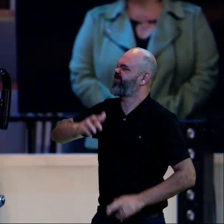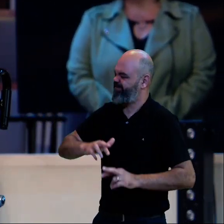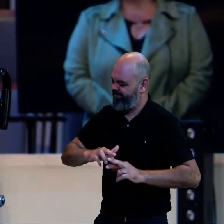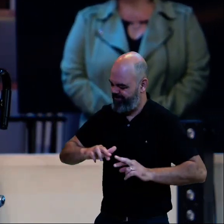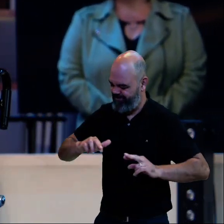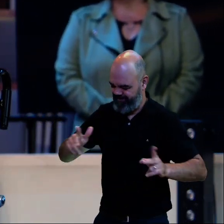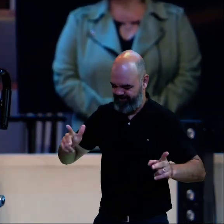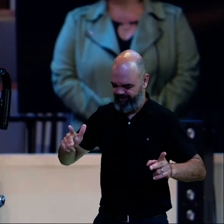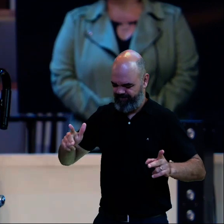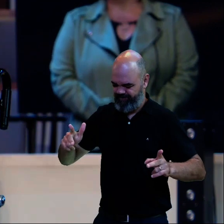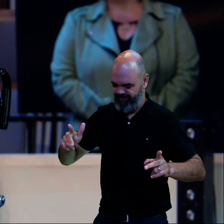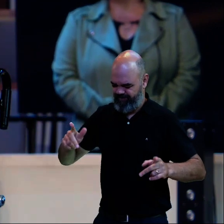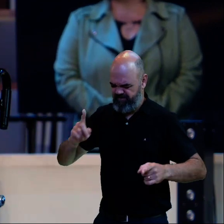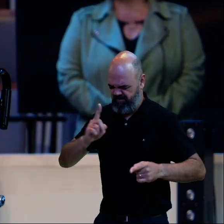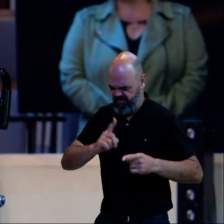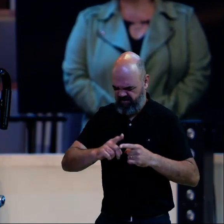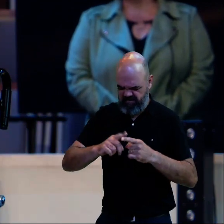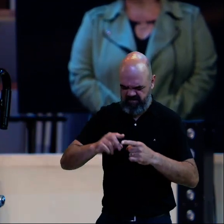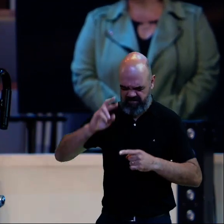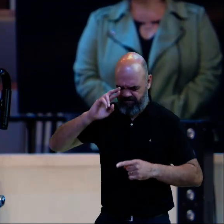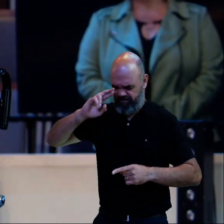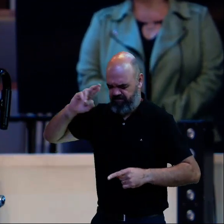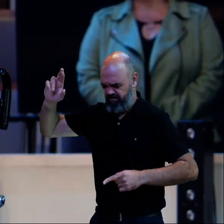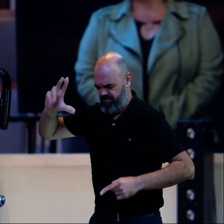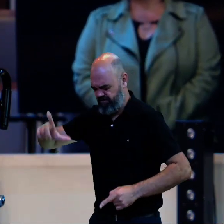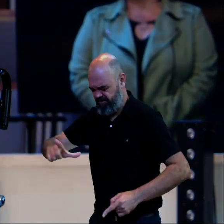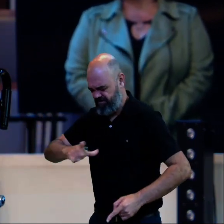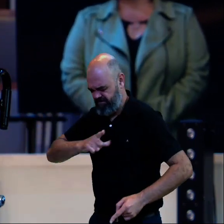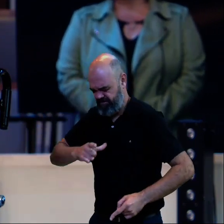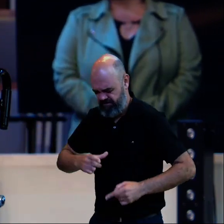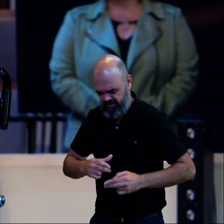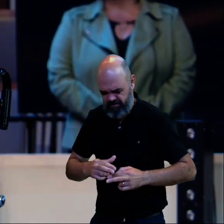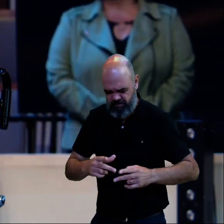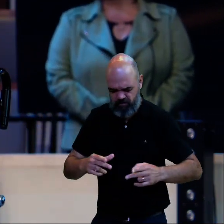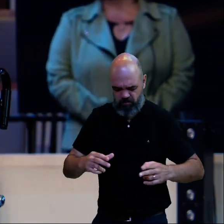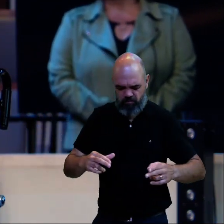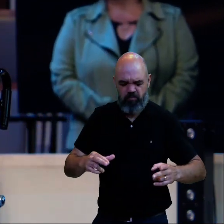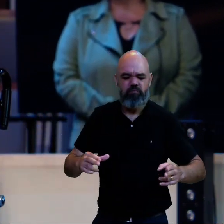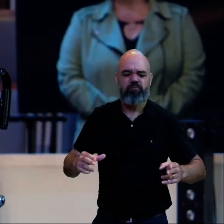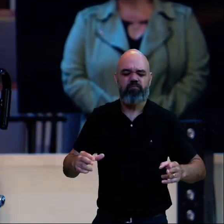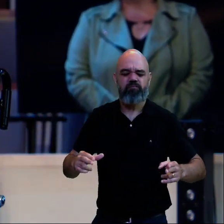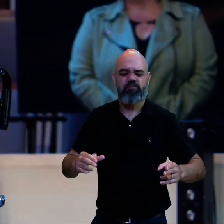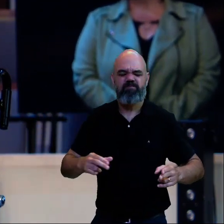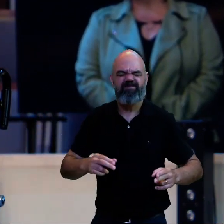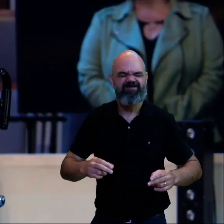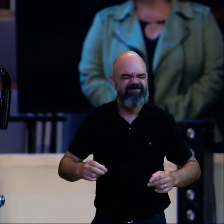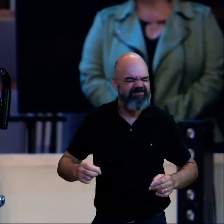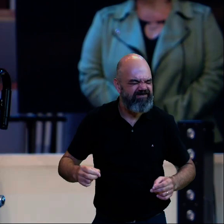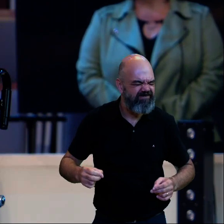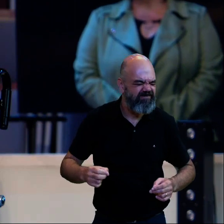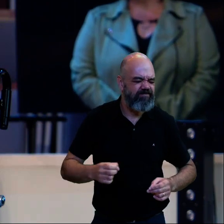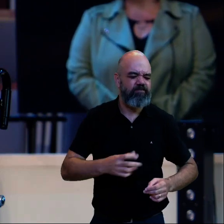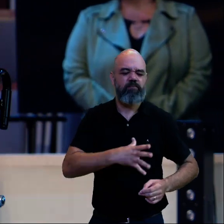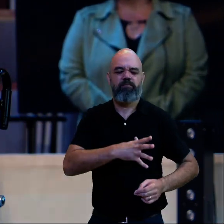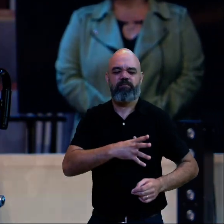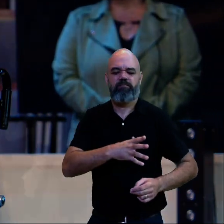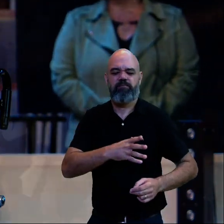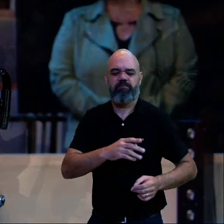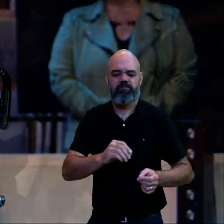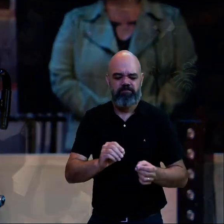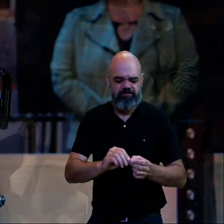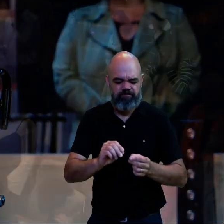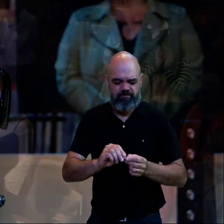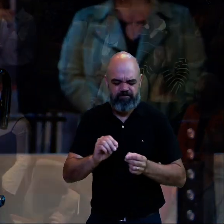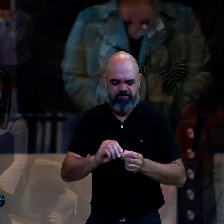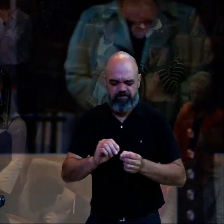diferente. Porque o Senhor tem algo novo e diferente para fazer todas as vezes que entramos na Tua